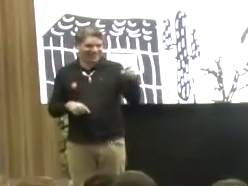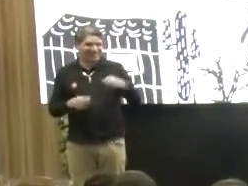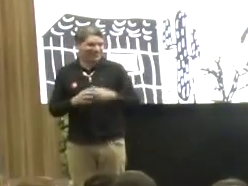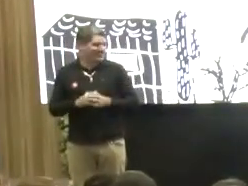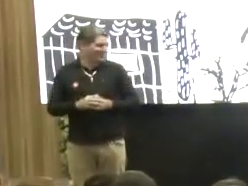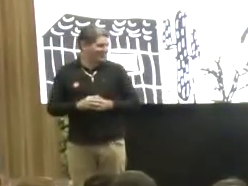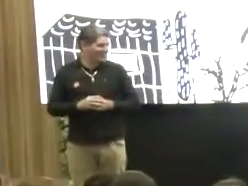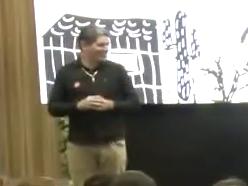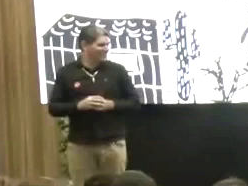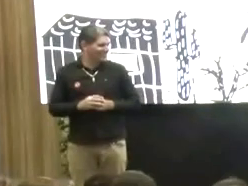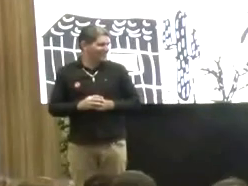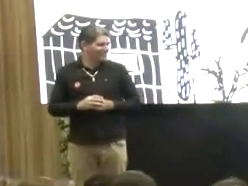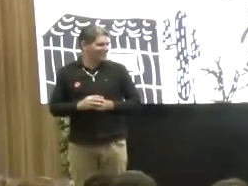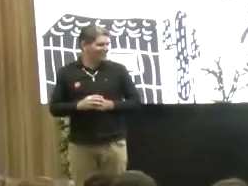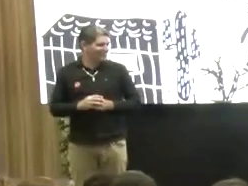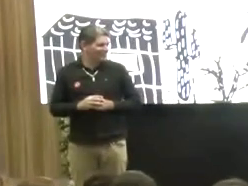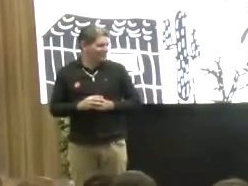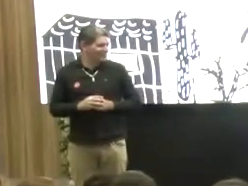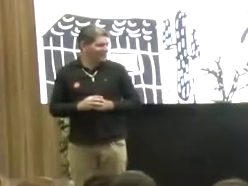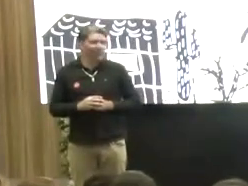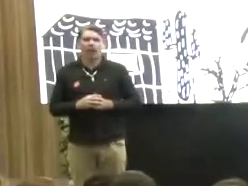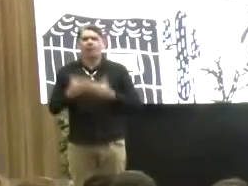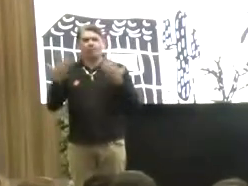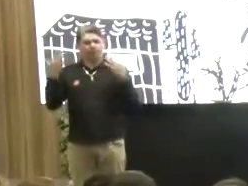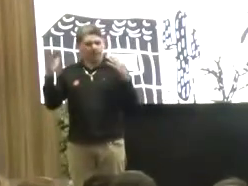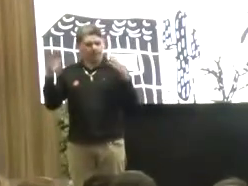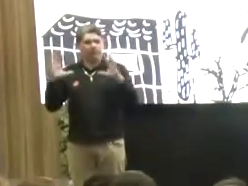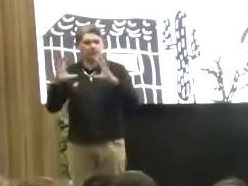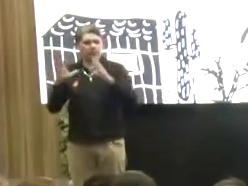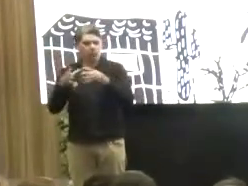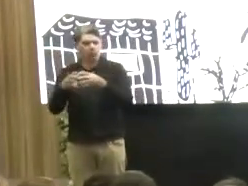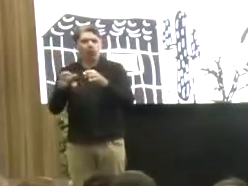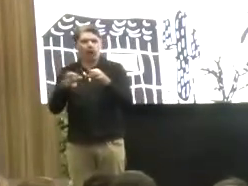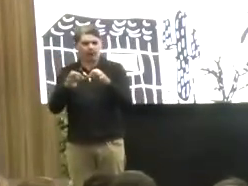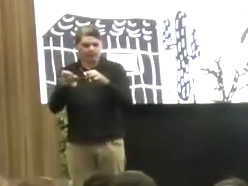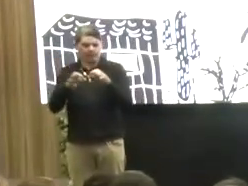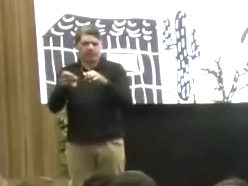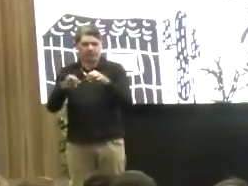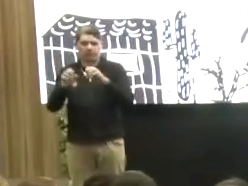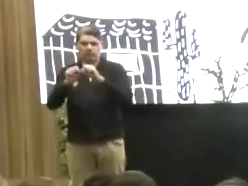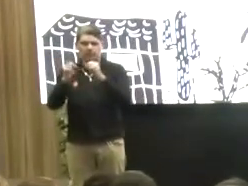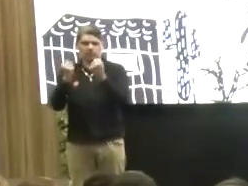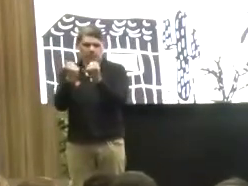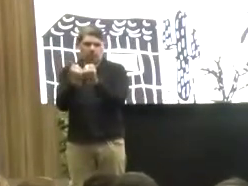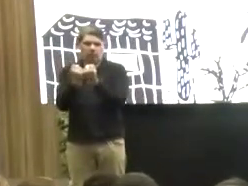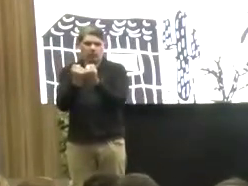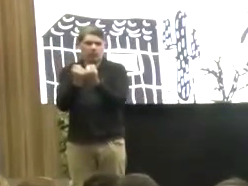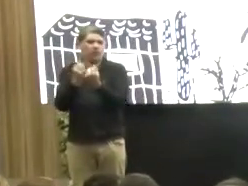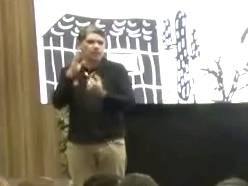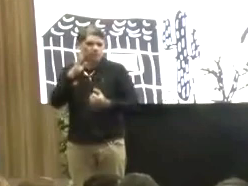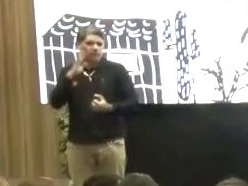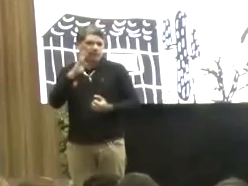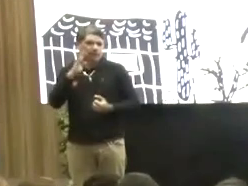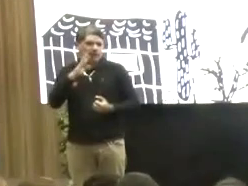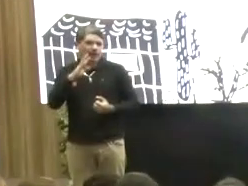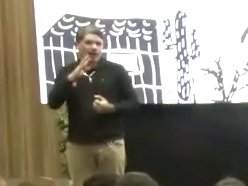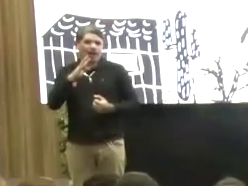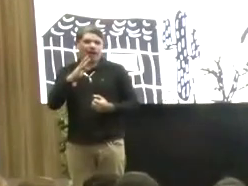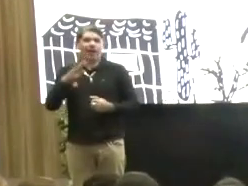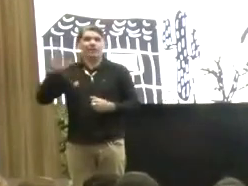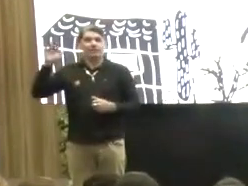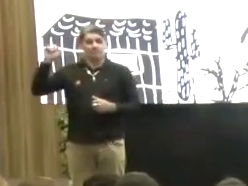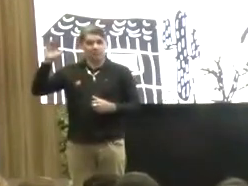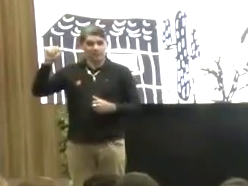Bom, mas é isso, né? E parabéns ao grupo, à organização. E foi bacana estar junto com a professora. Tem que despedir, né? Da professora Maria